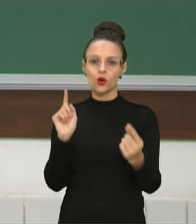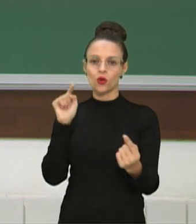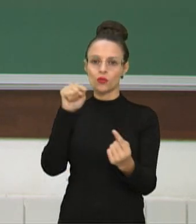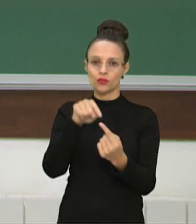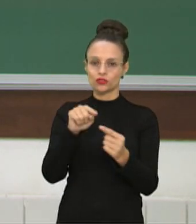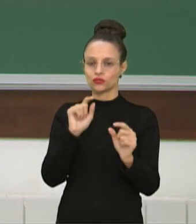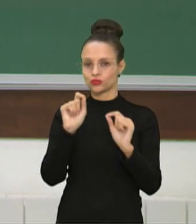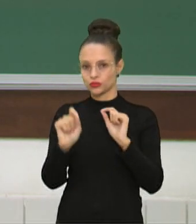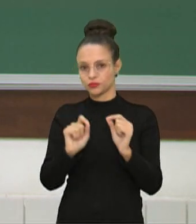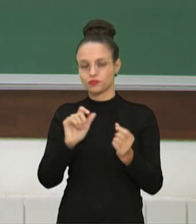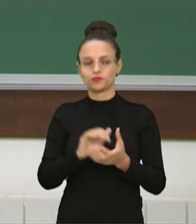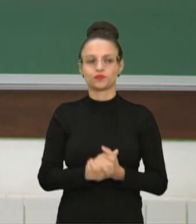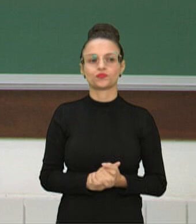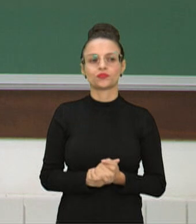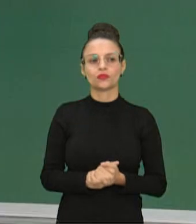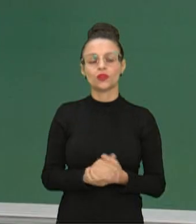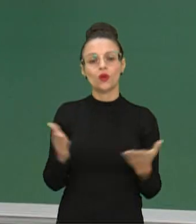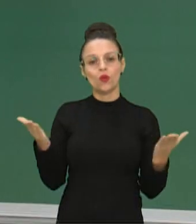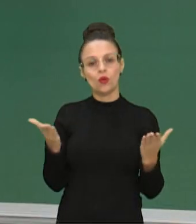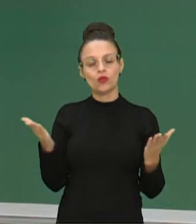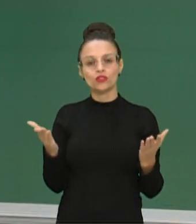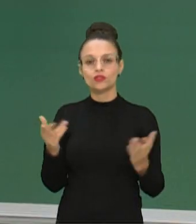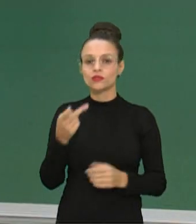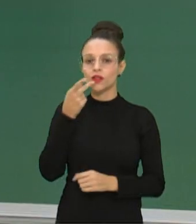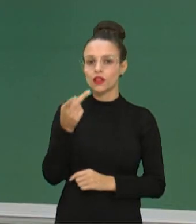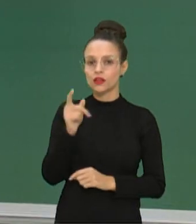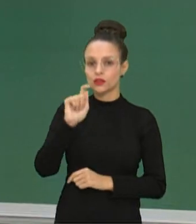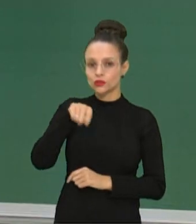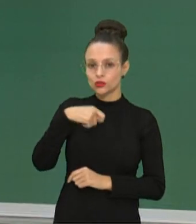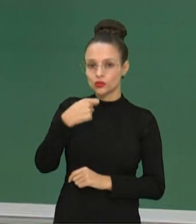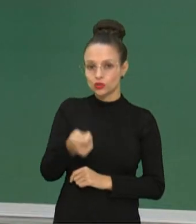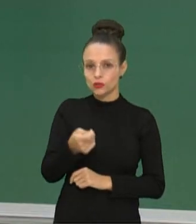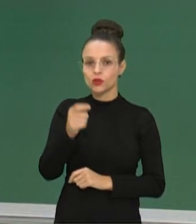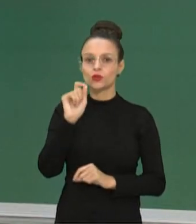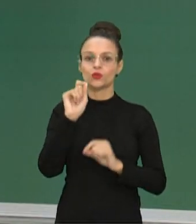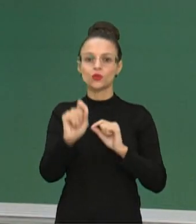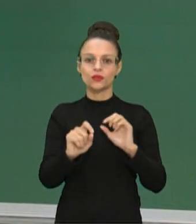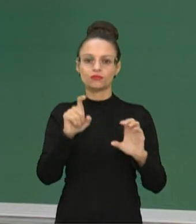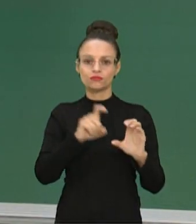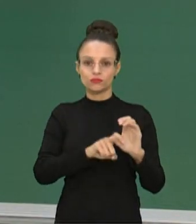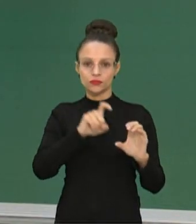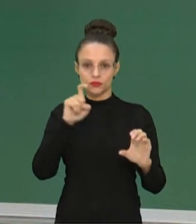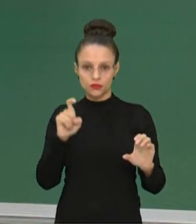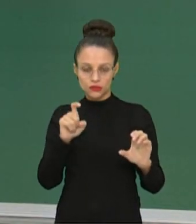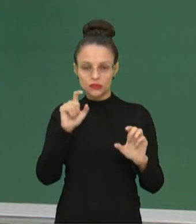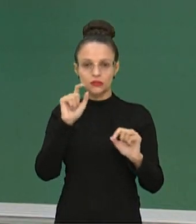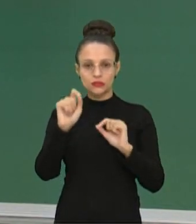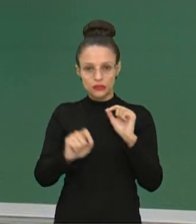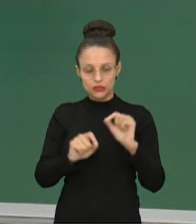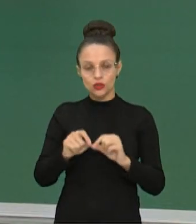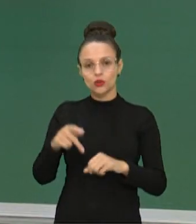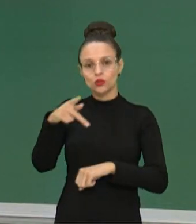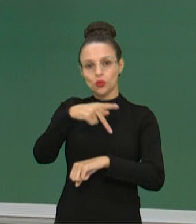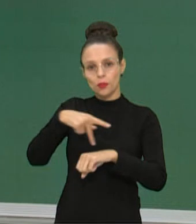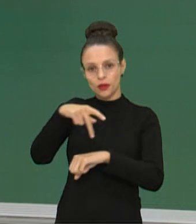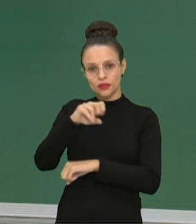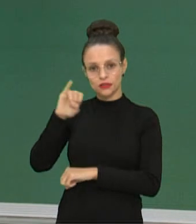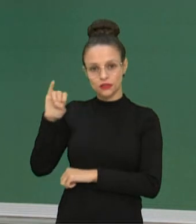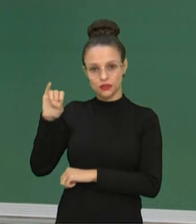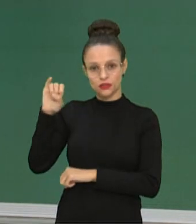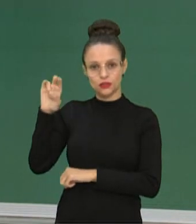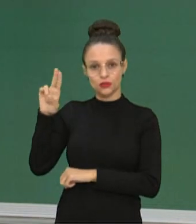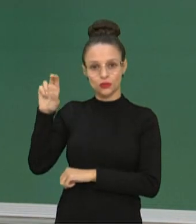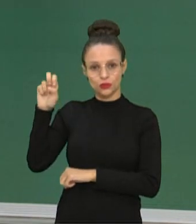desse tema? A gente vai falar sobre a ideia da desintegração da Iugoslávia, né? Entender